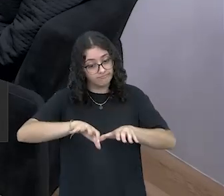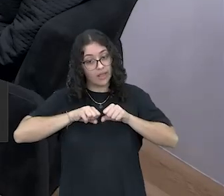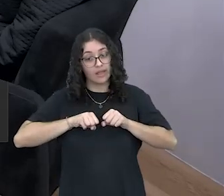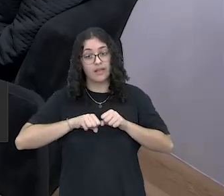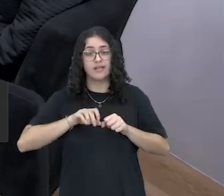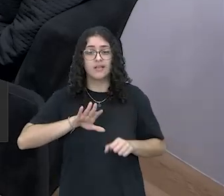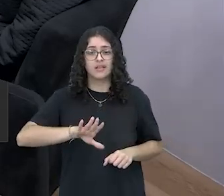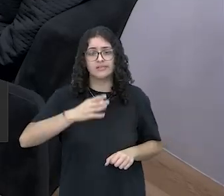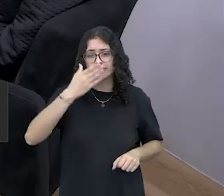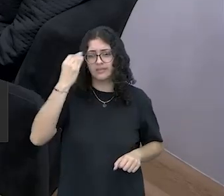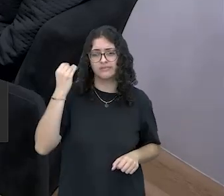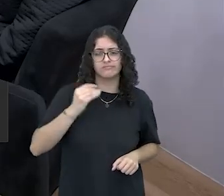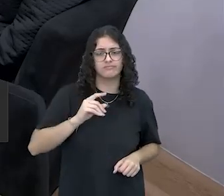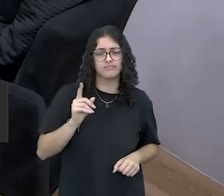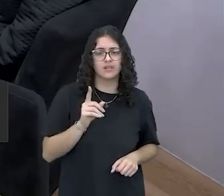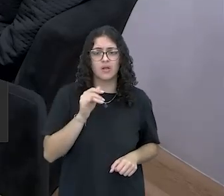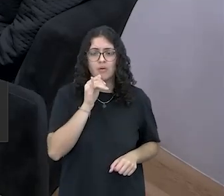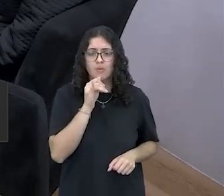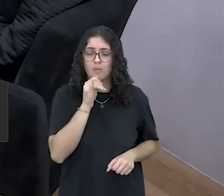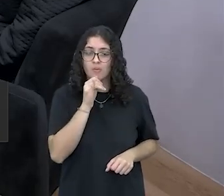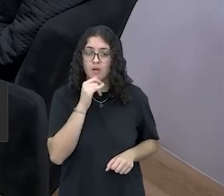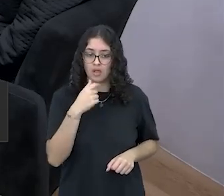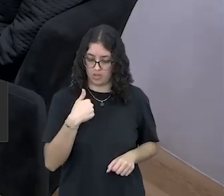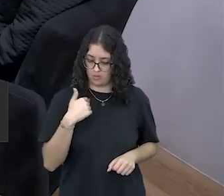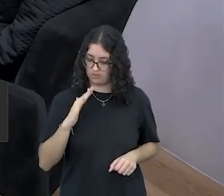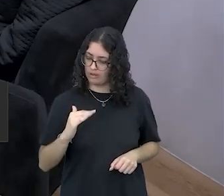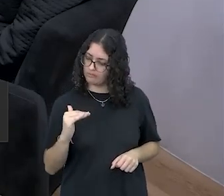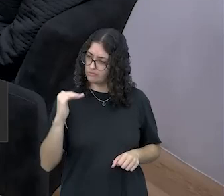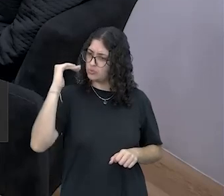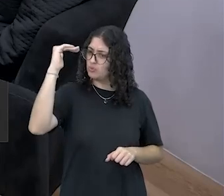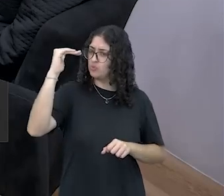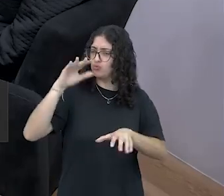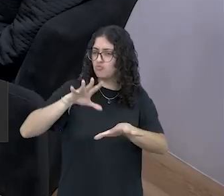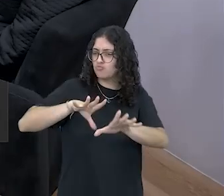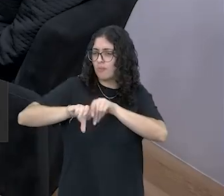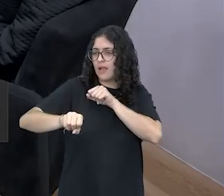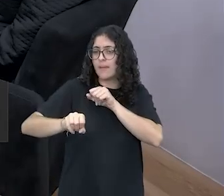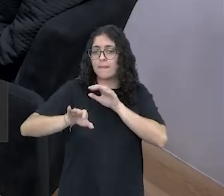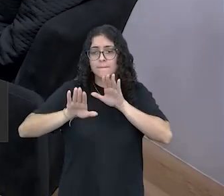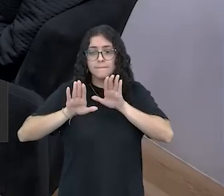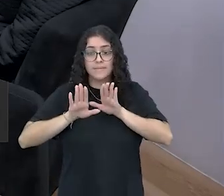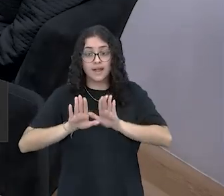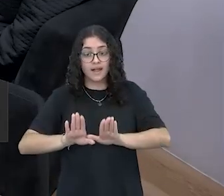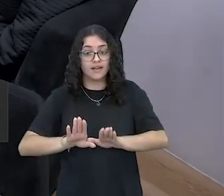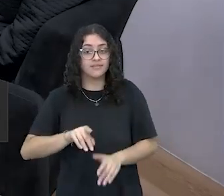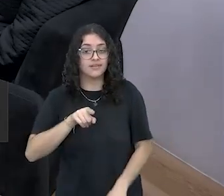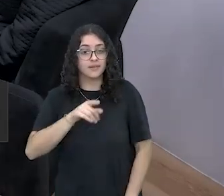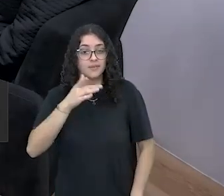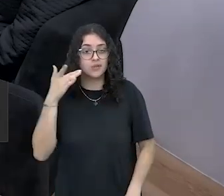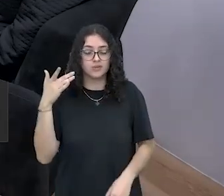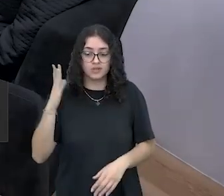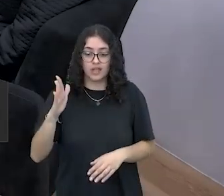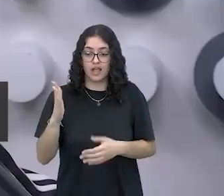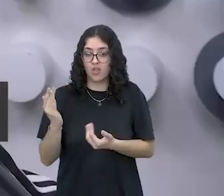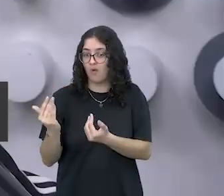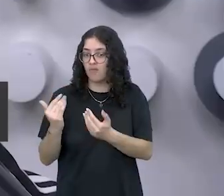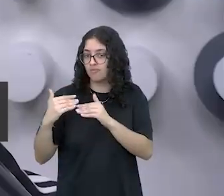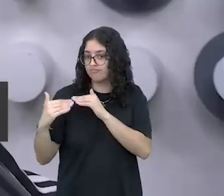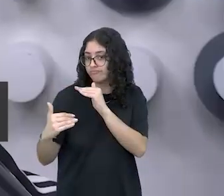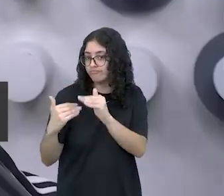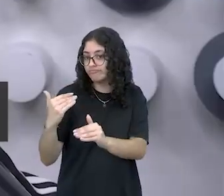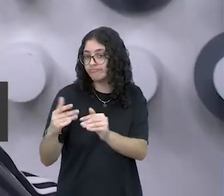pode esquecer que, às vezes, a minha concepção de adulto graduado é uma, mas pessoas em processo de